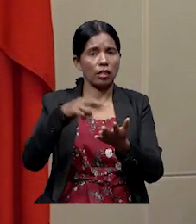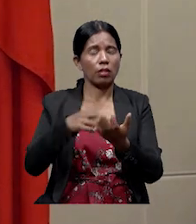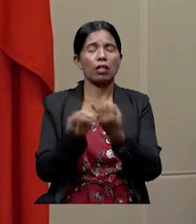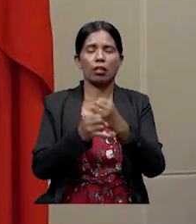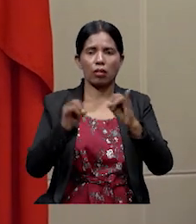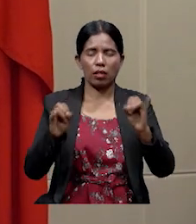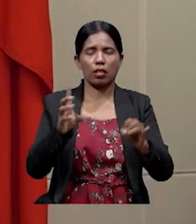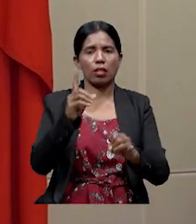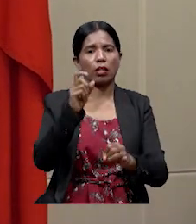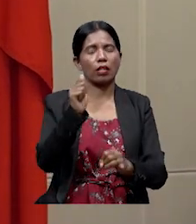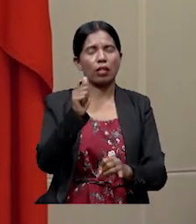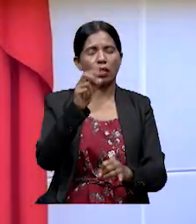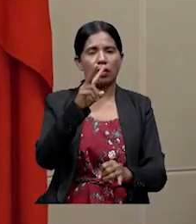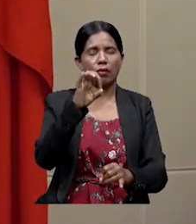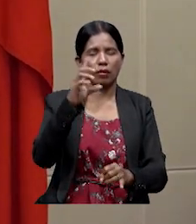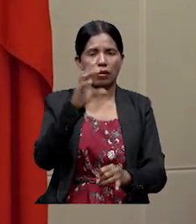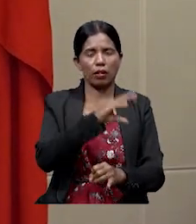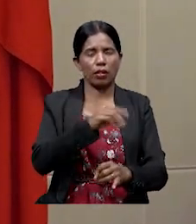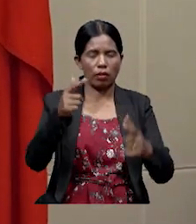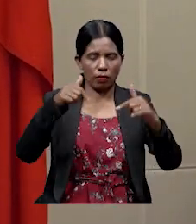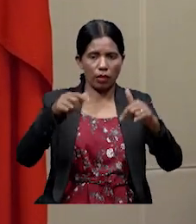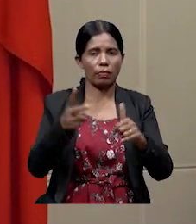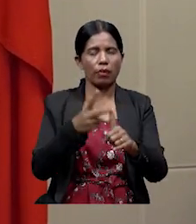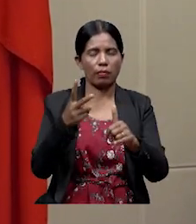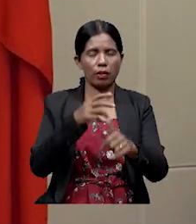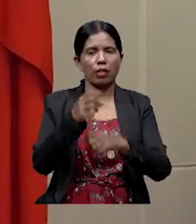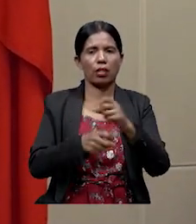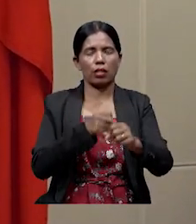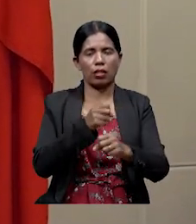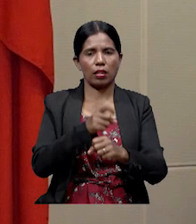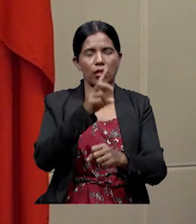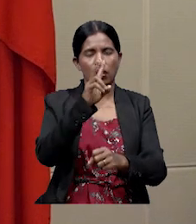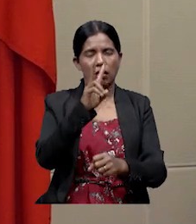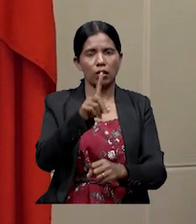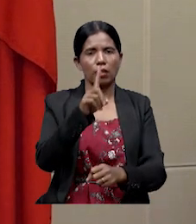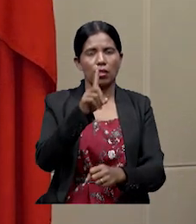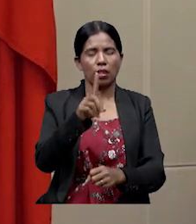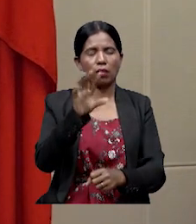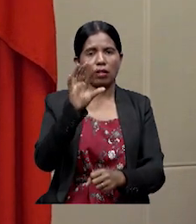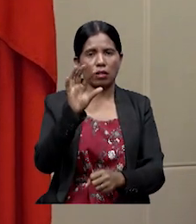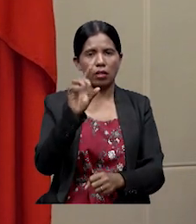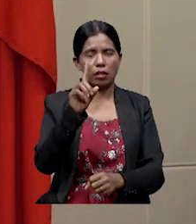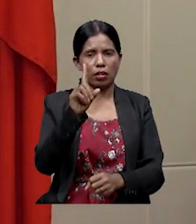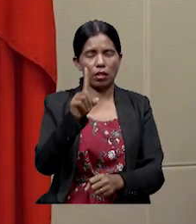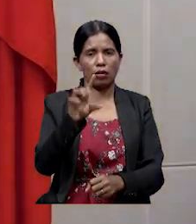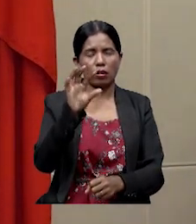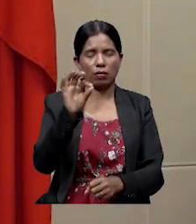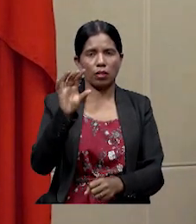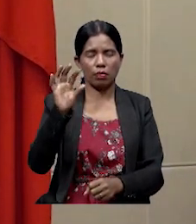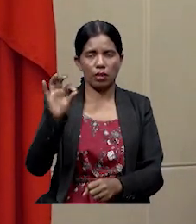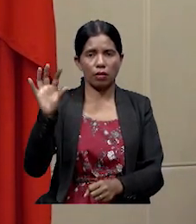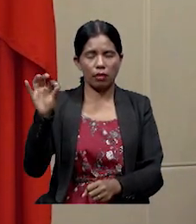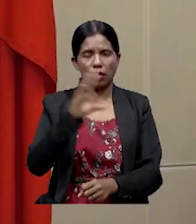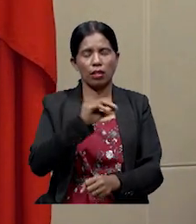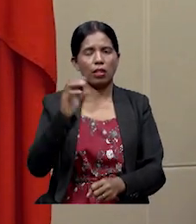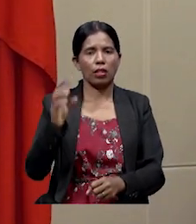Harley comanda Primeira Brigada e a Tinan reunida a Tucia sendo recensia no Tinan Rihunrua e a